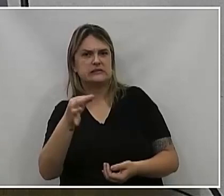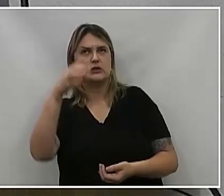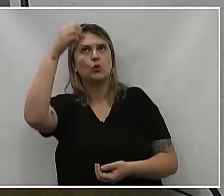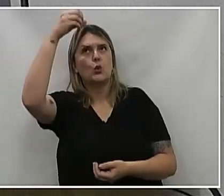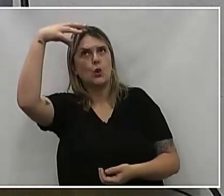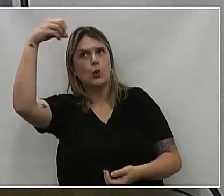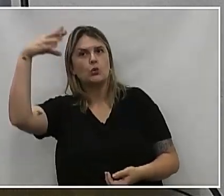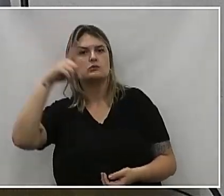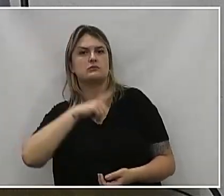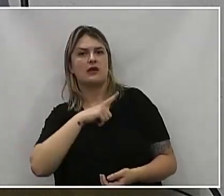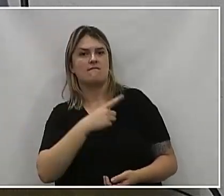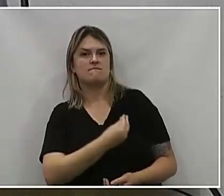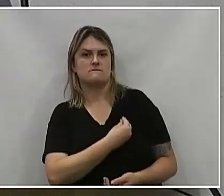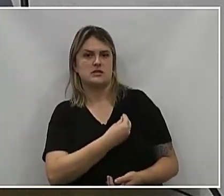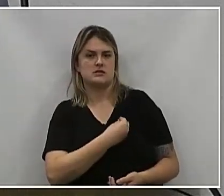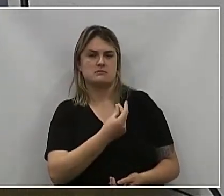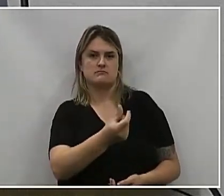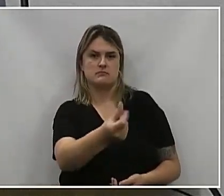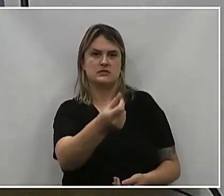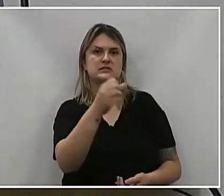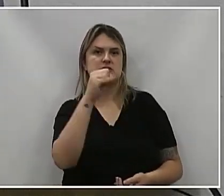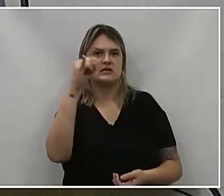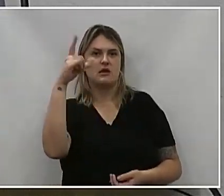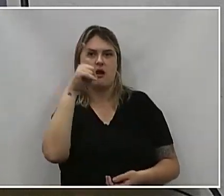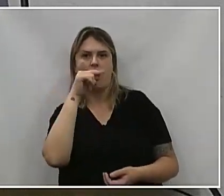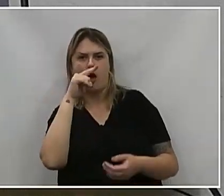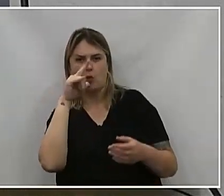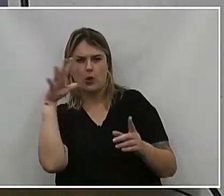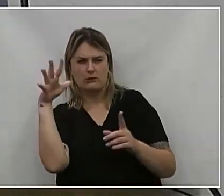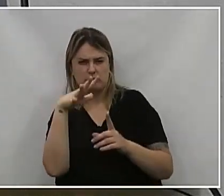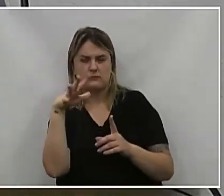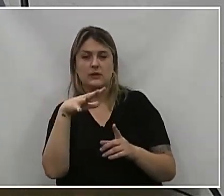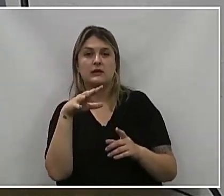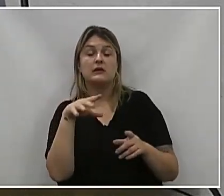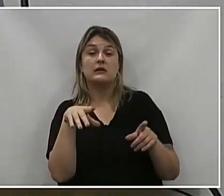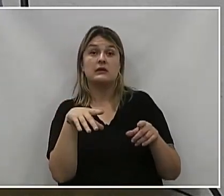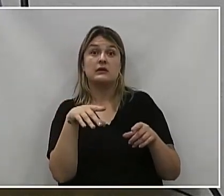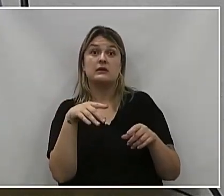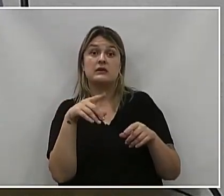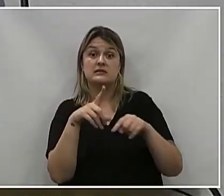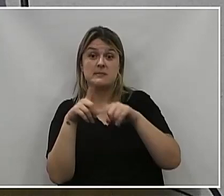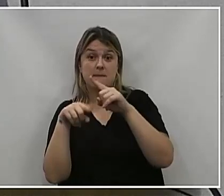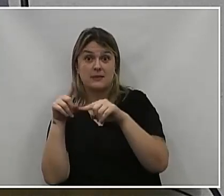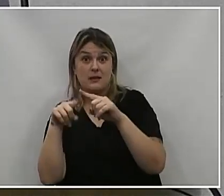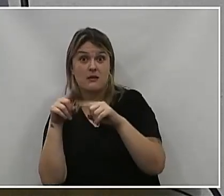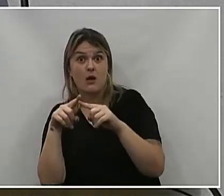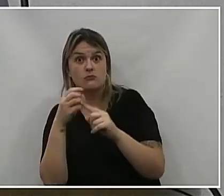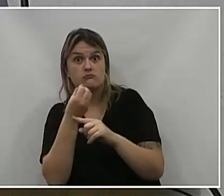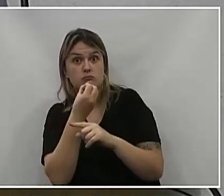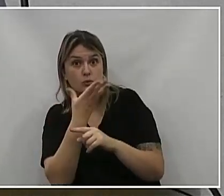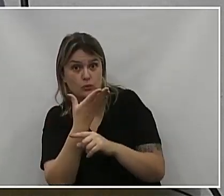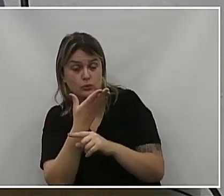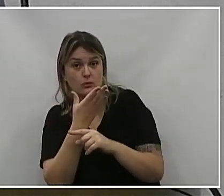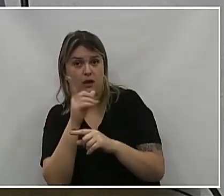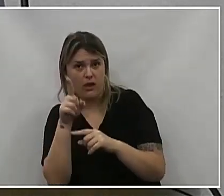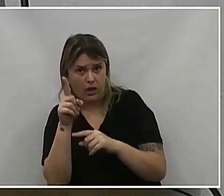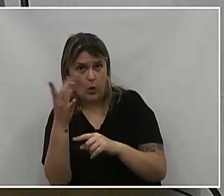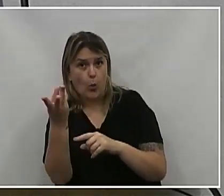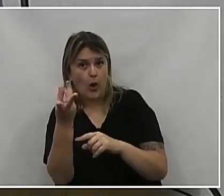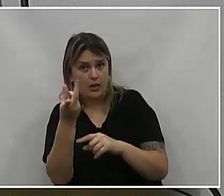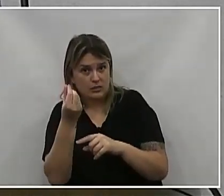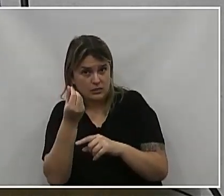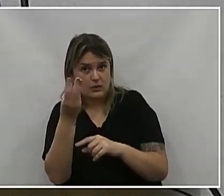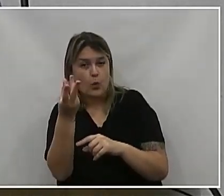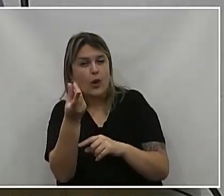vida útil, de entrada de água e garantir que o produto que está sendo entregue para o município é um produto de qualidade e